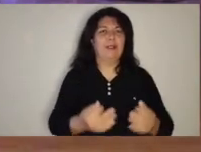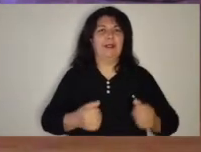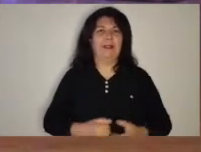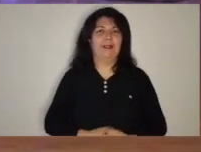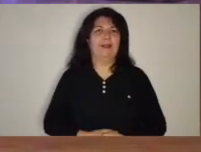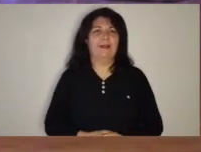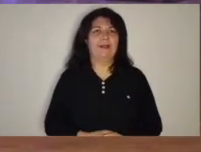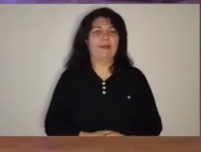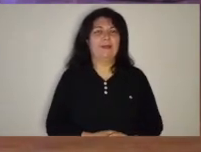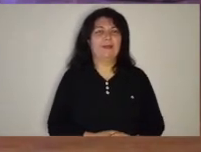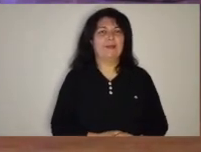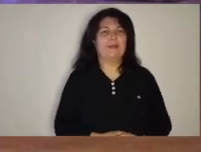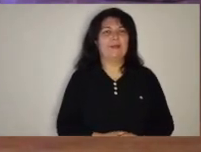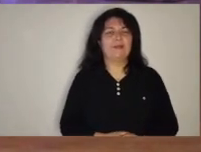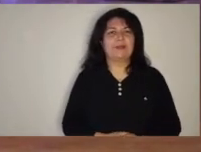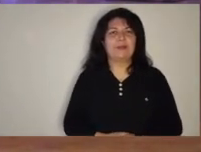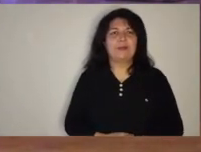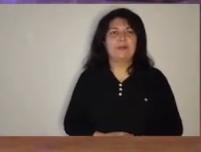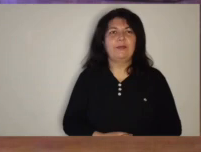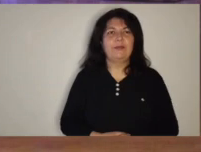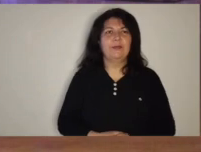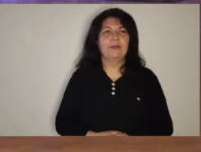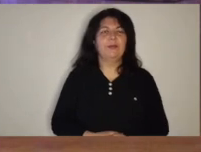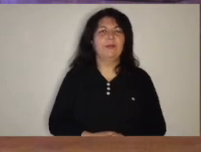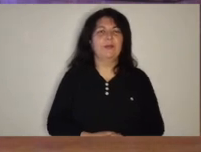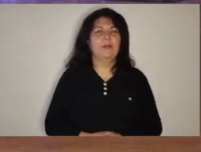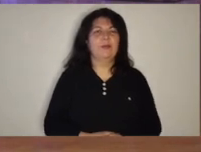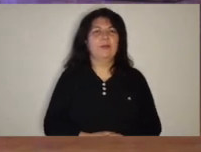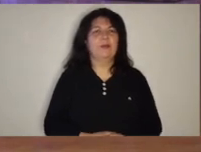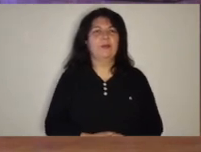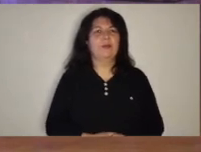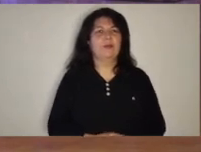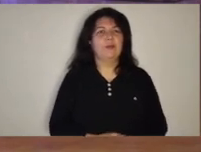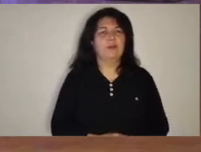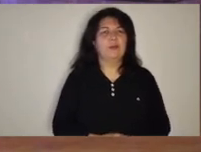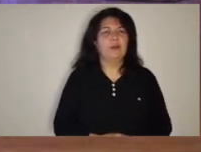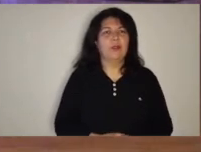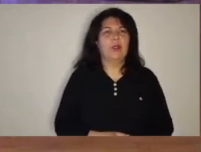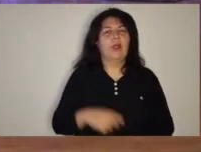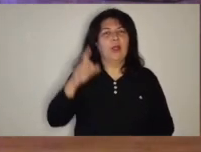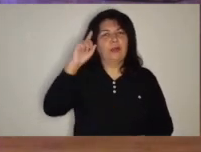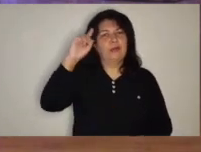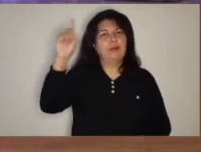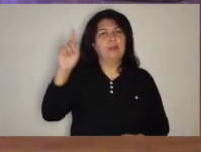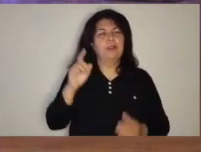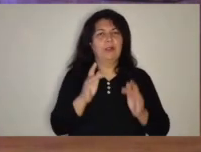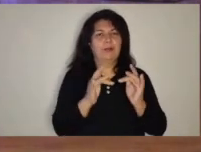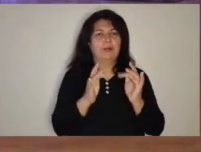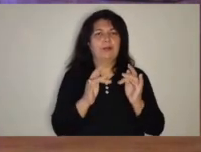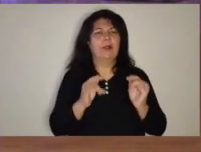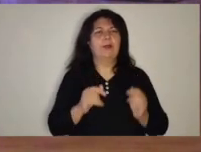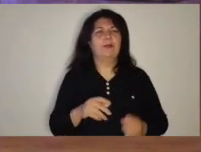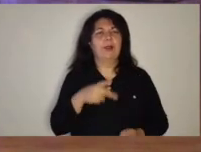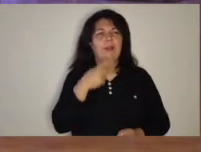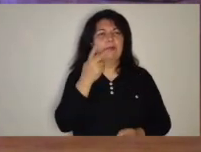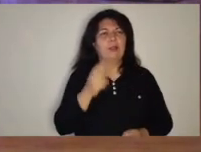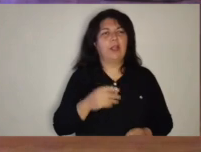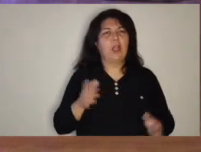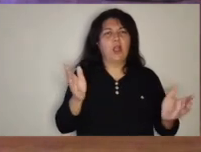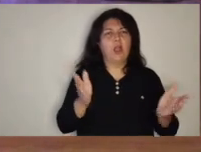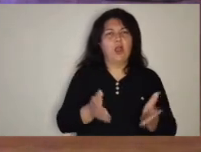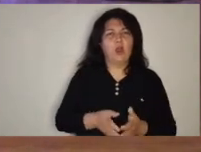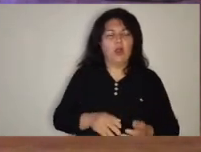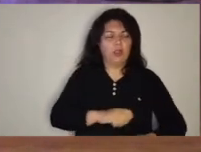Chico, hoje nós vamos comer um jantar romântico. Vou fazer lá em casa. Aí o Pedro, eu vou segurar a vela. Eu falei, não, você